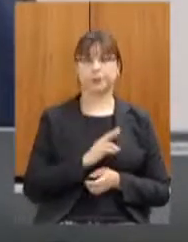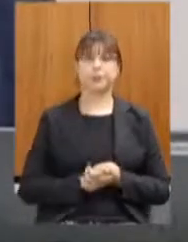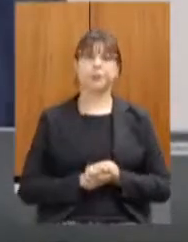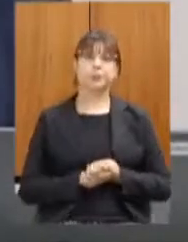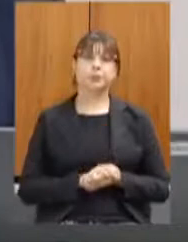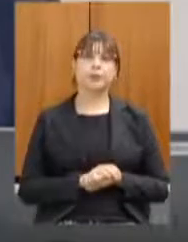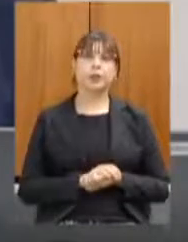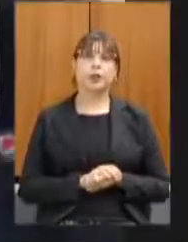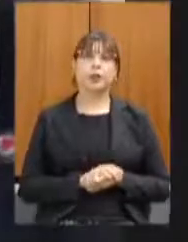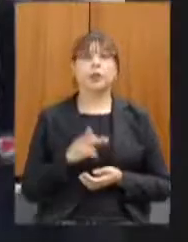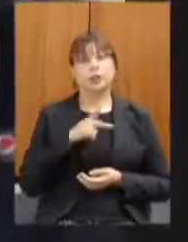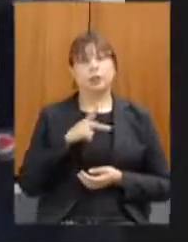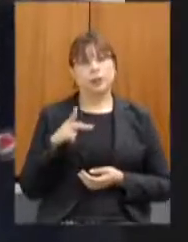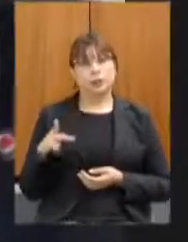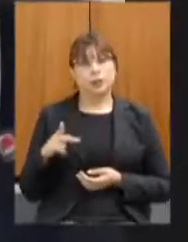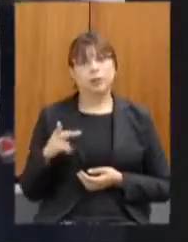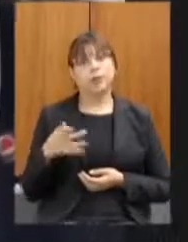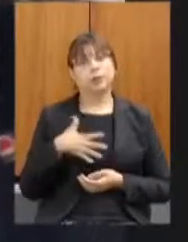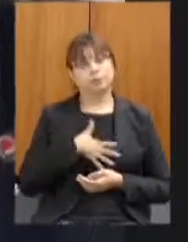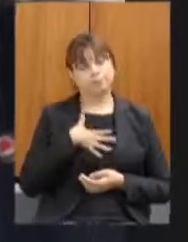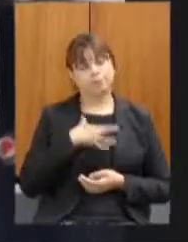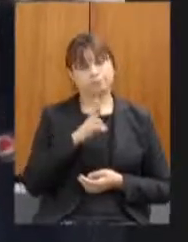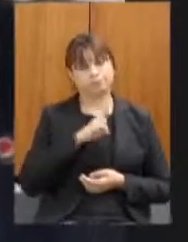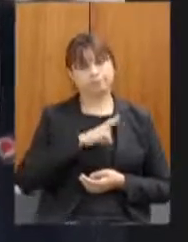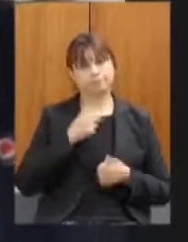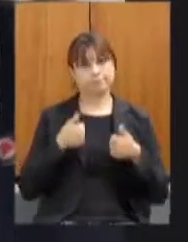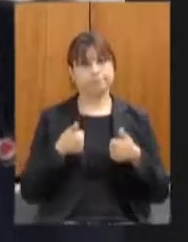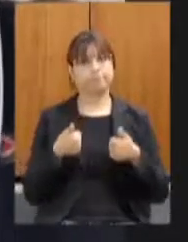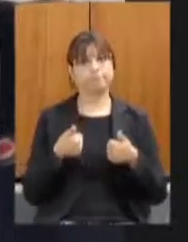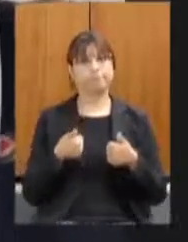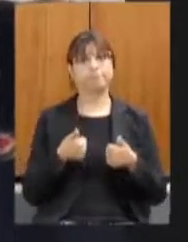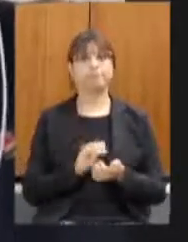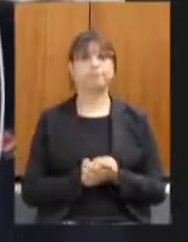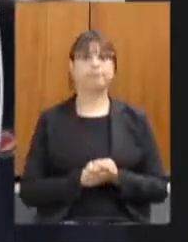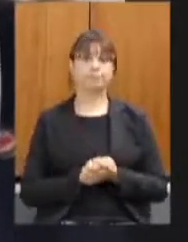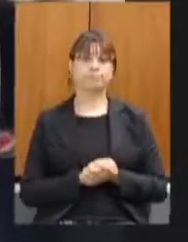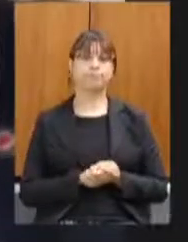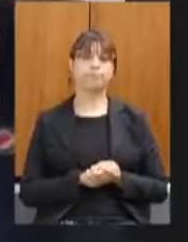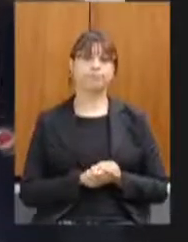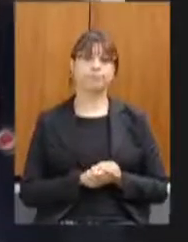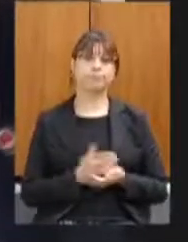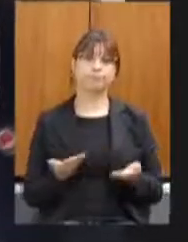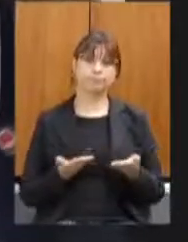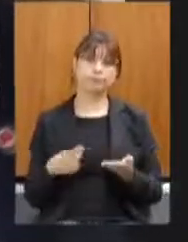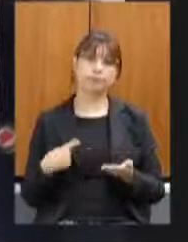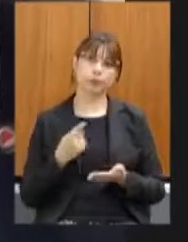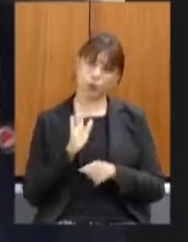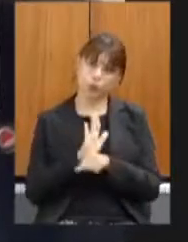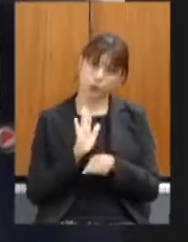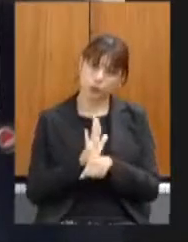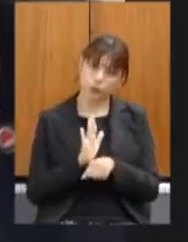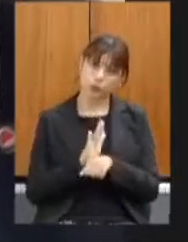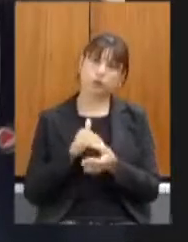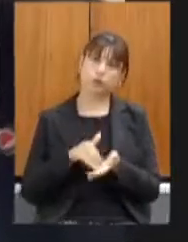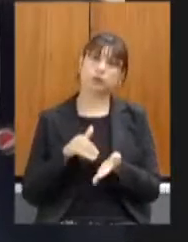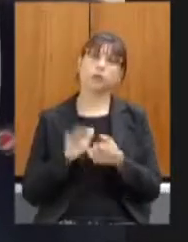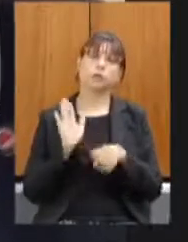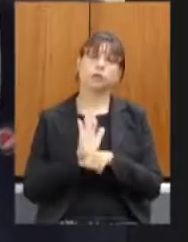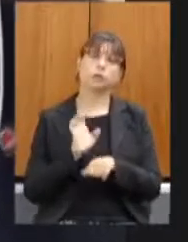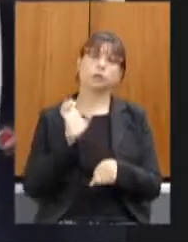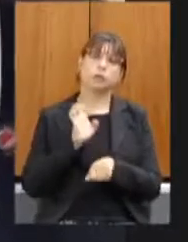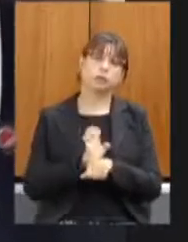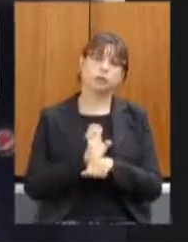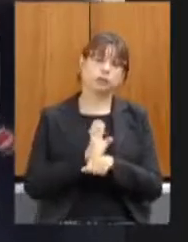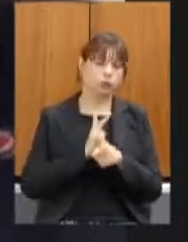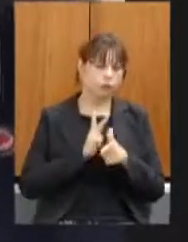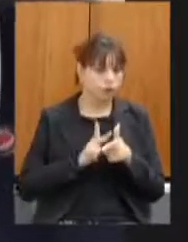presidente Dr Carlos eu fiquei satisfeito com as respostas secretário e vamos ajudá-lo vamos ajudar nosso estado a